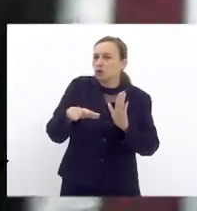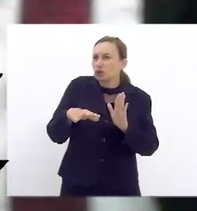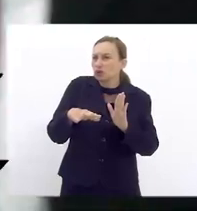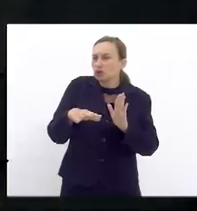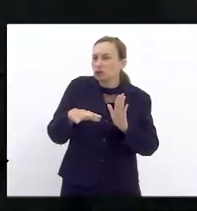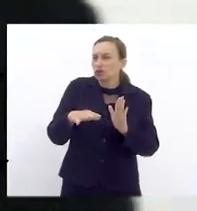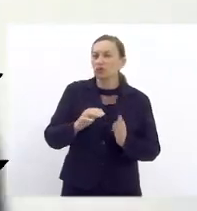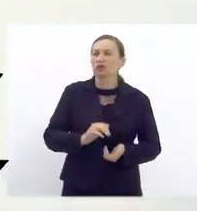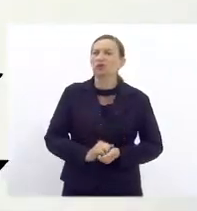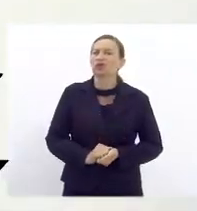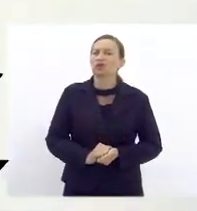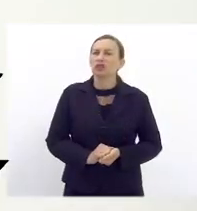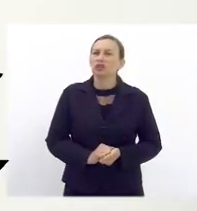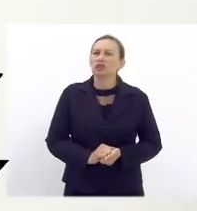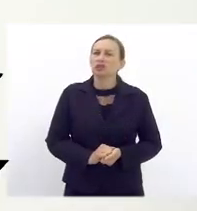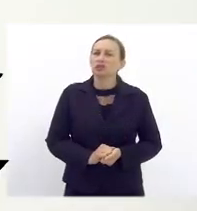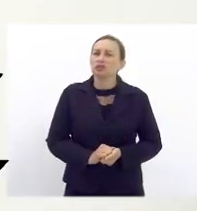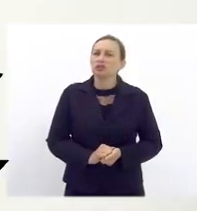sábios de Sião